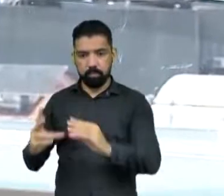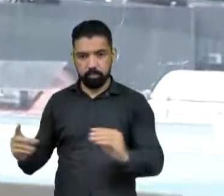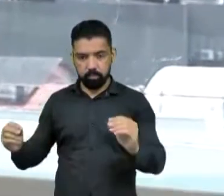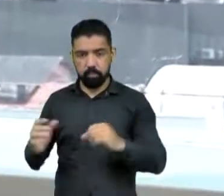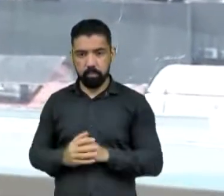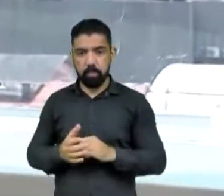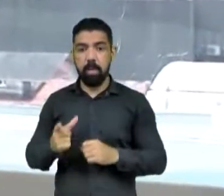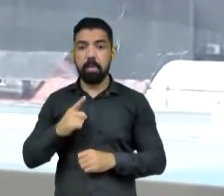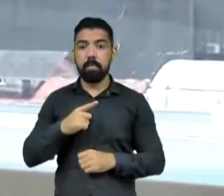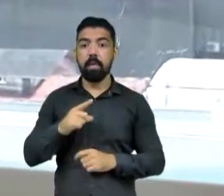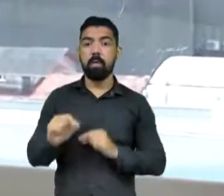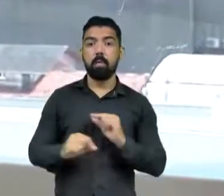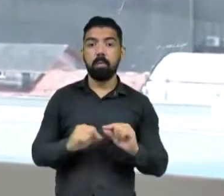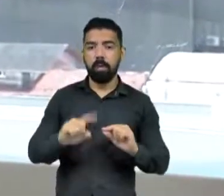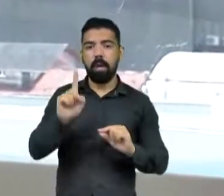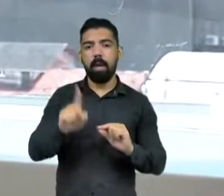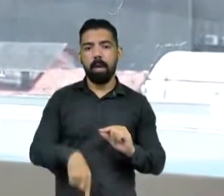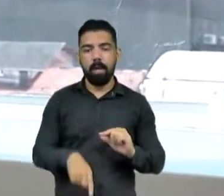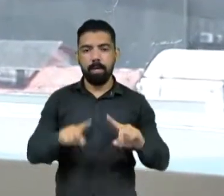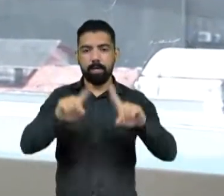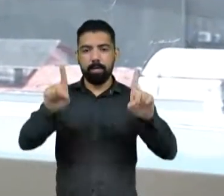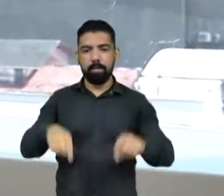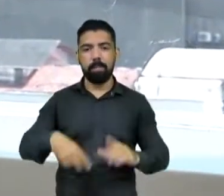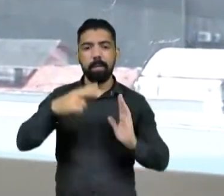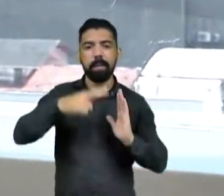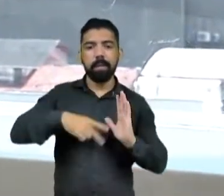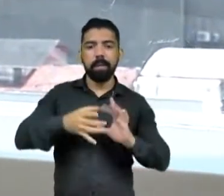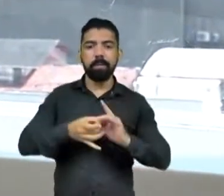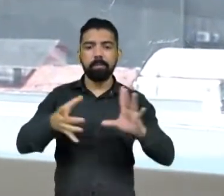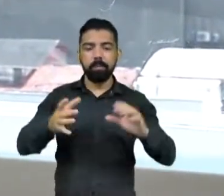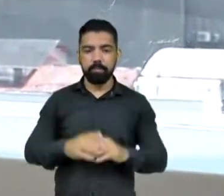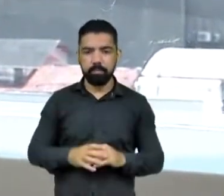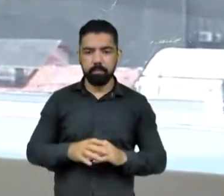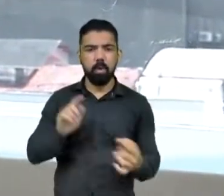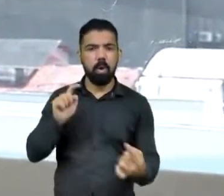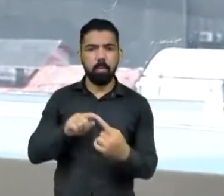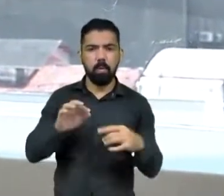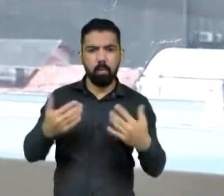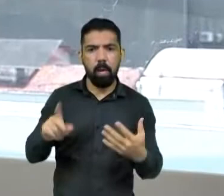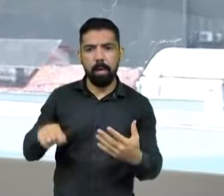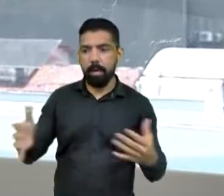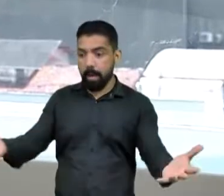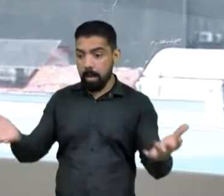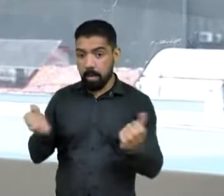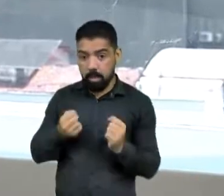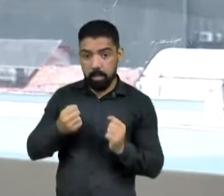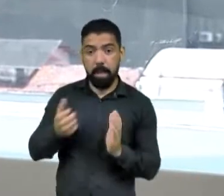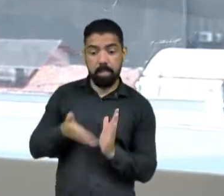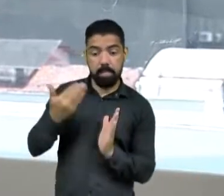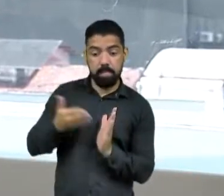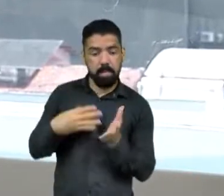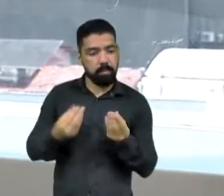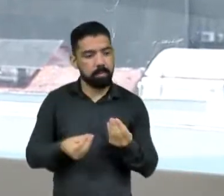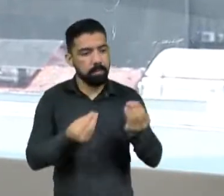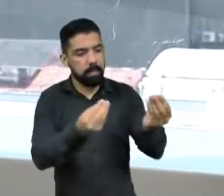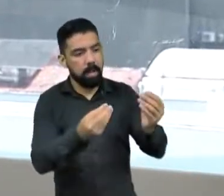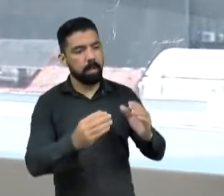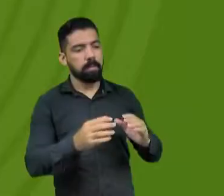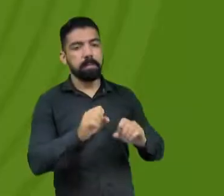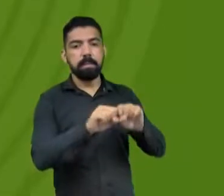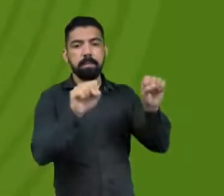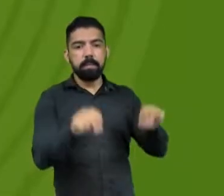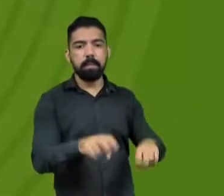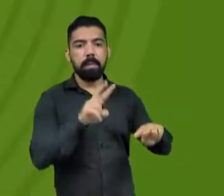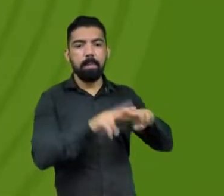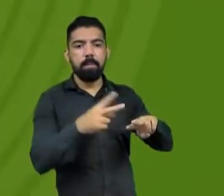Leitura Liberta. O objetivo é arrecadar livros que serão doados para o sistema prisional cearense. O repórter Renato Abreu